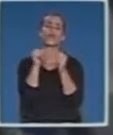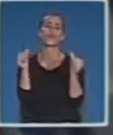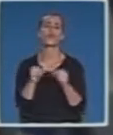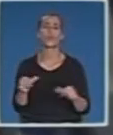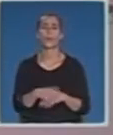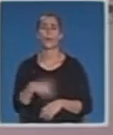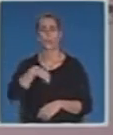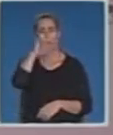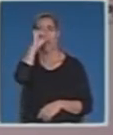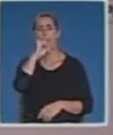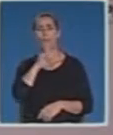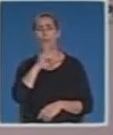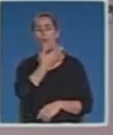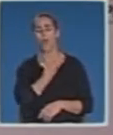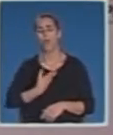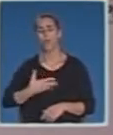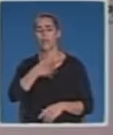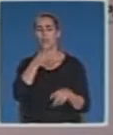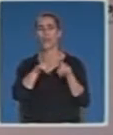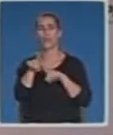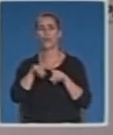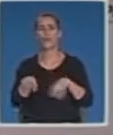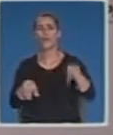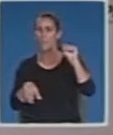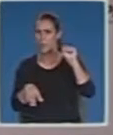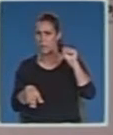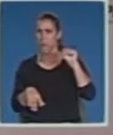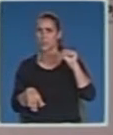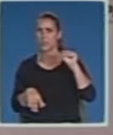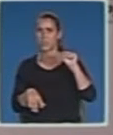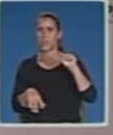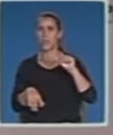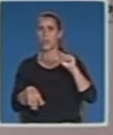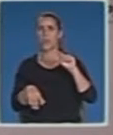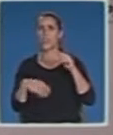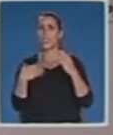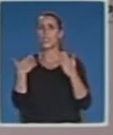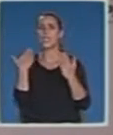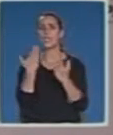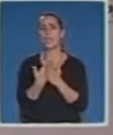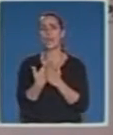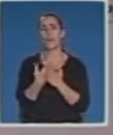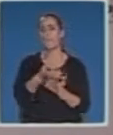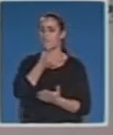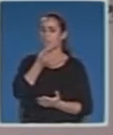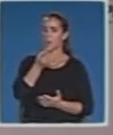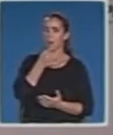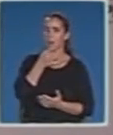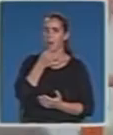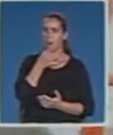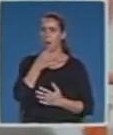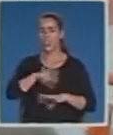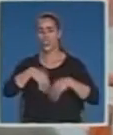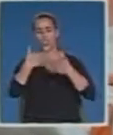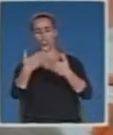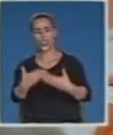me recordo de um antigo deputado do Partido Socialista que fazia chorar as pedras a falar das grávidas